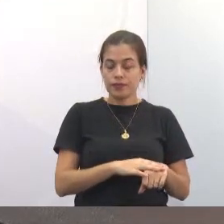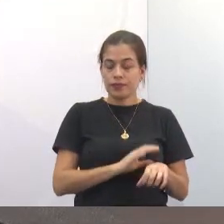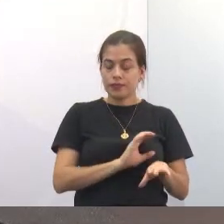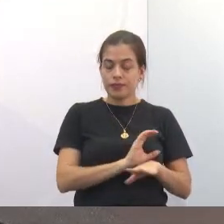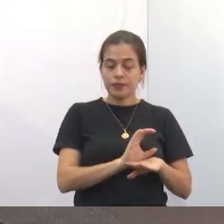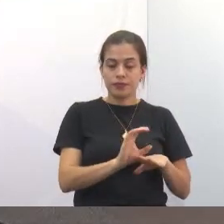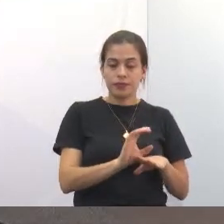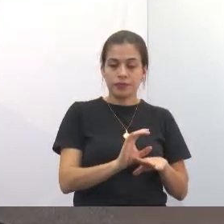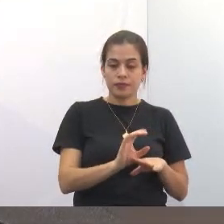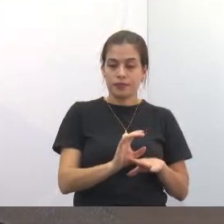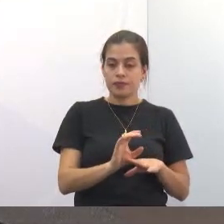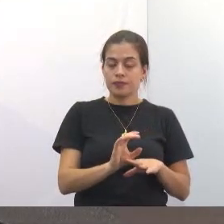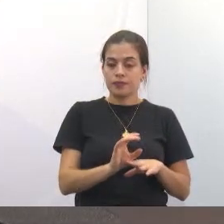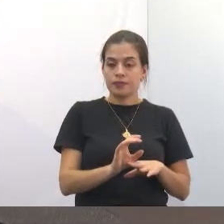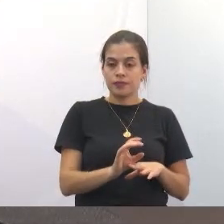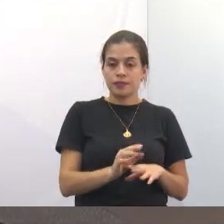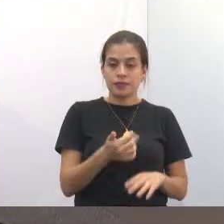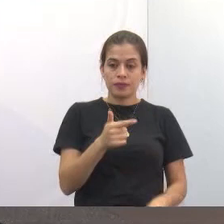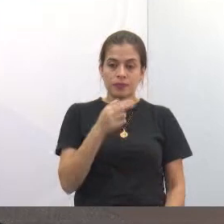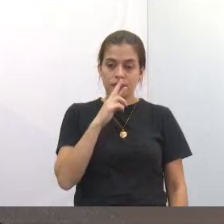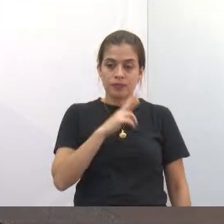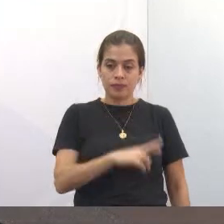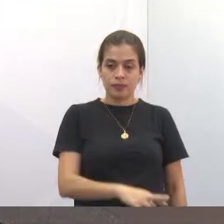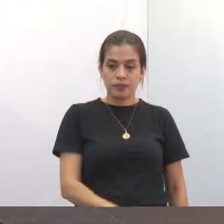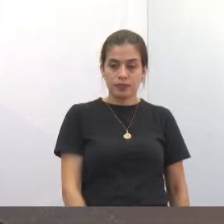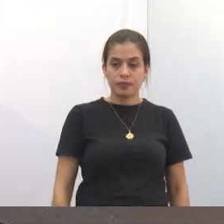cursos prejudicados.